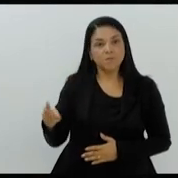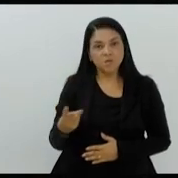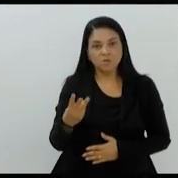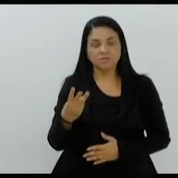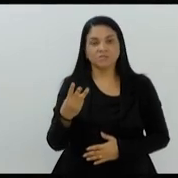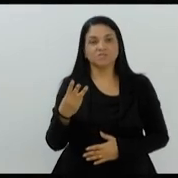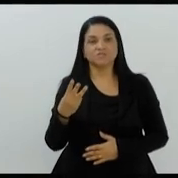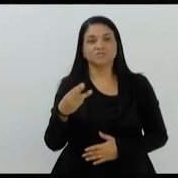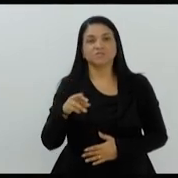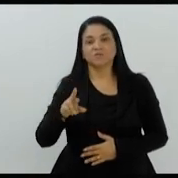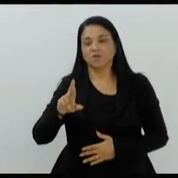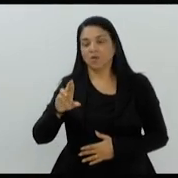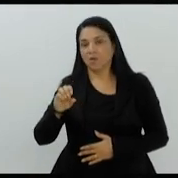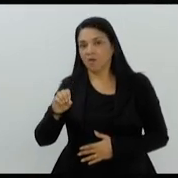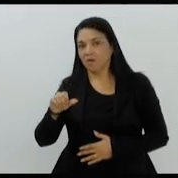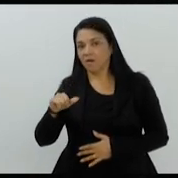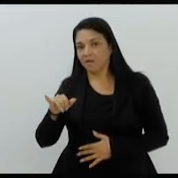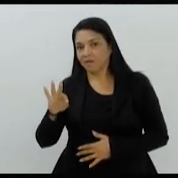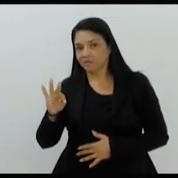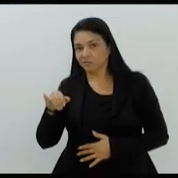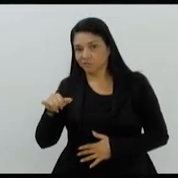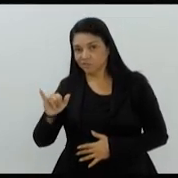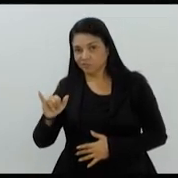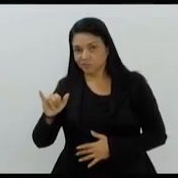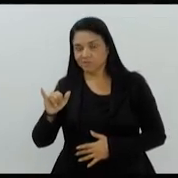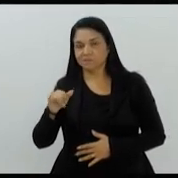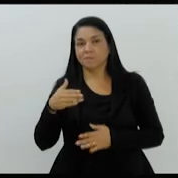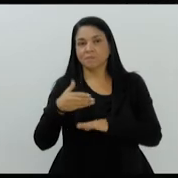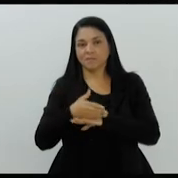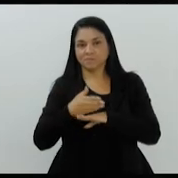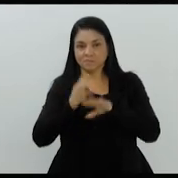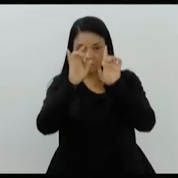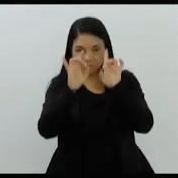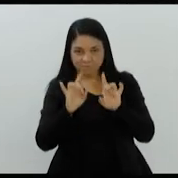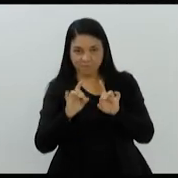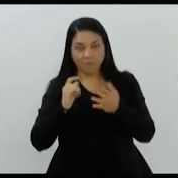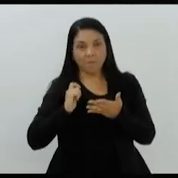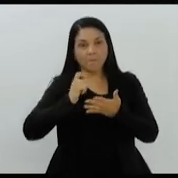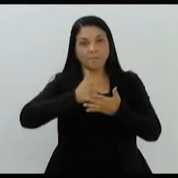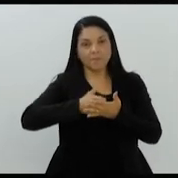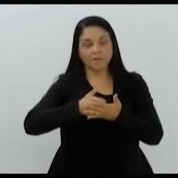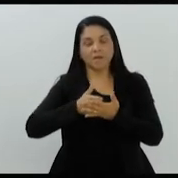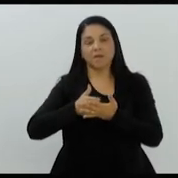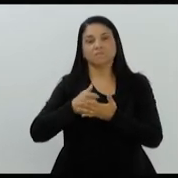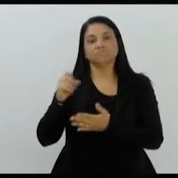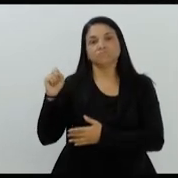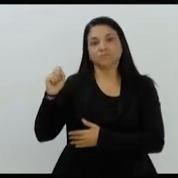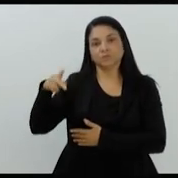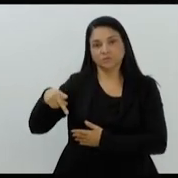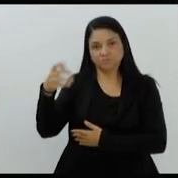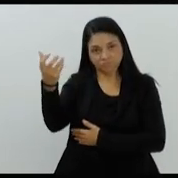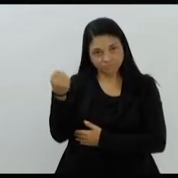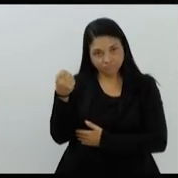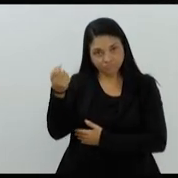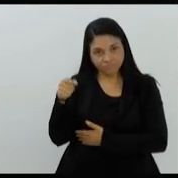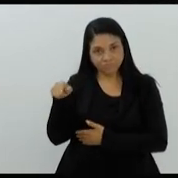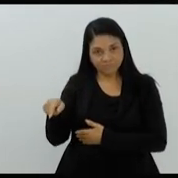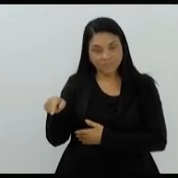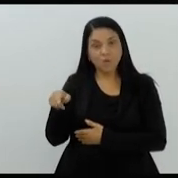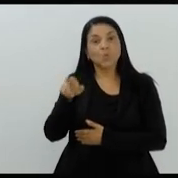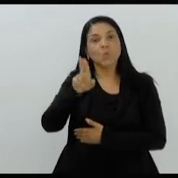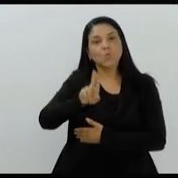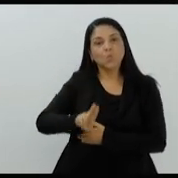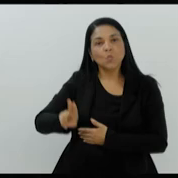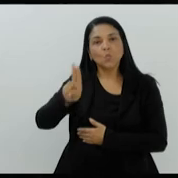de royalties, participações especiais, para pagar inativos e pensionistas, que ele estaria